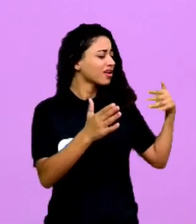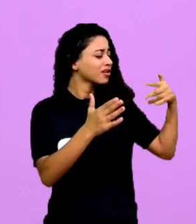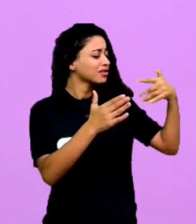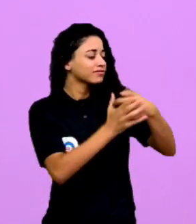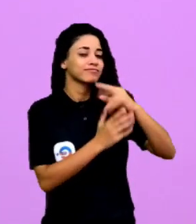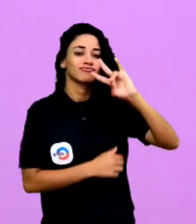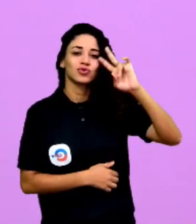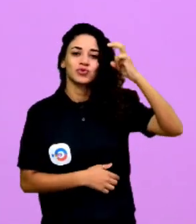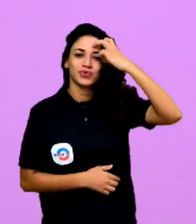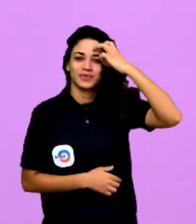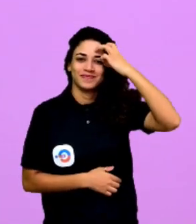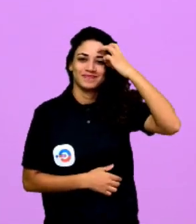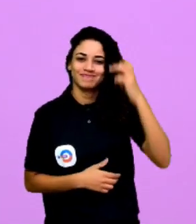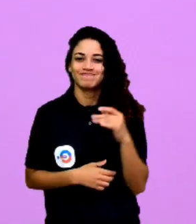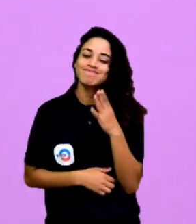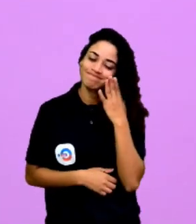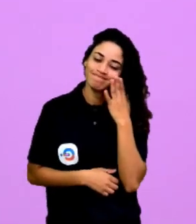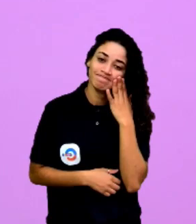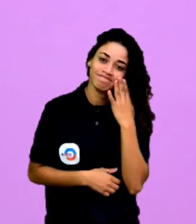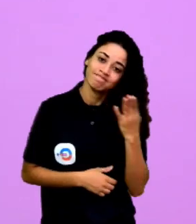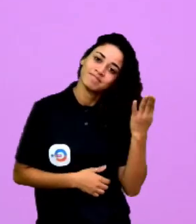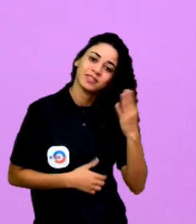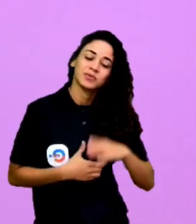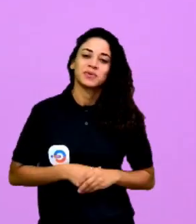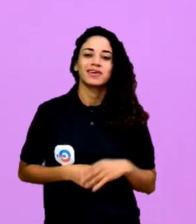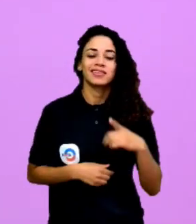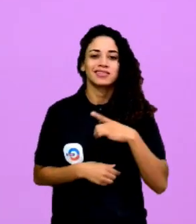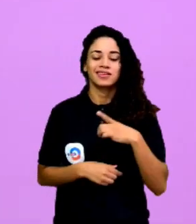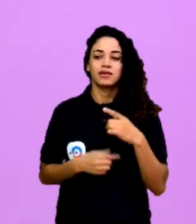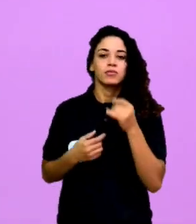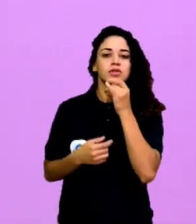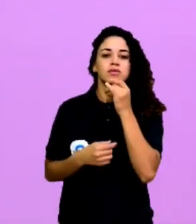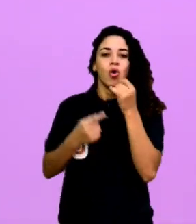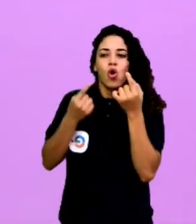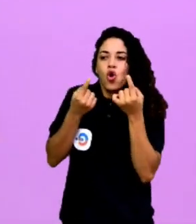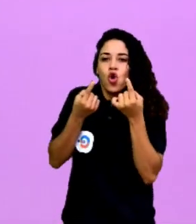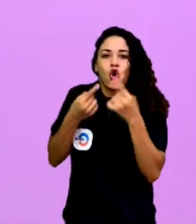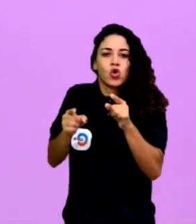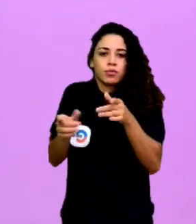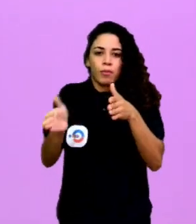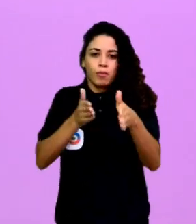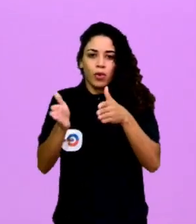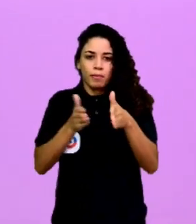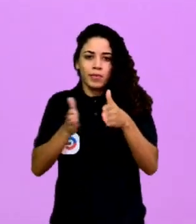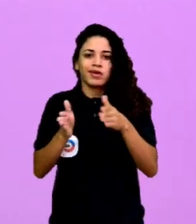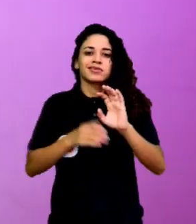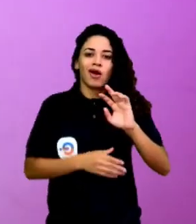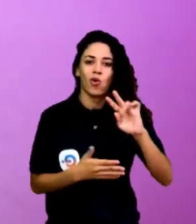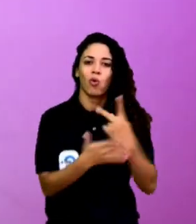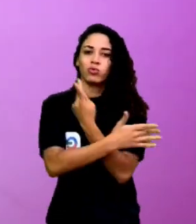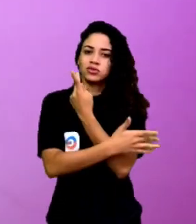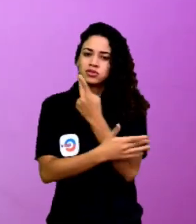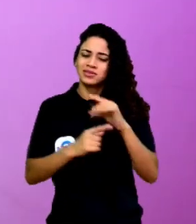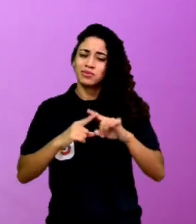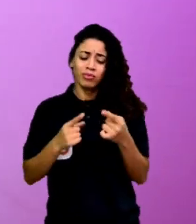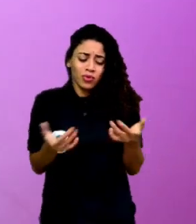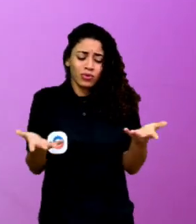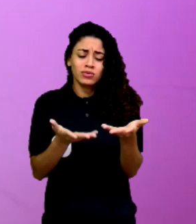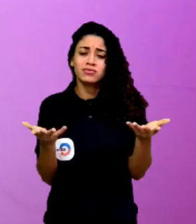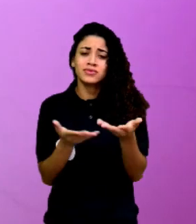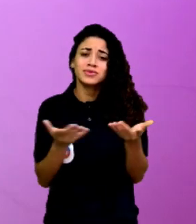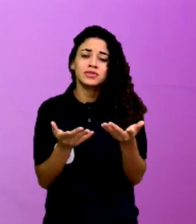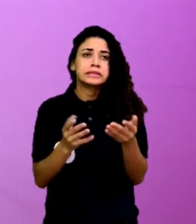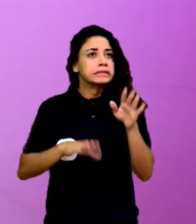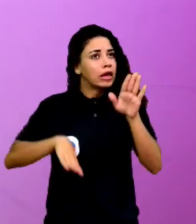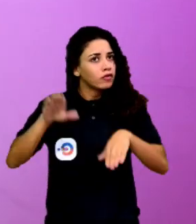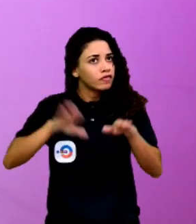cultura, entendeu? Então assim, houve muita indignação na época que aconteceu esse fato, mas hoje talvez